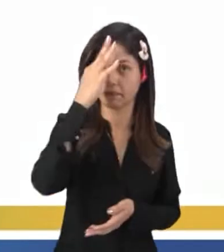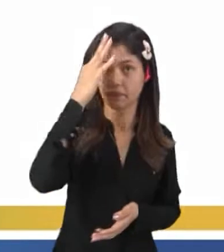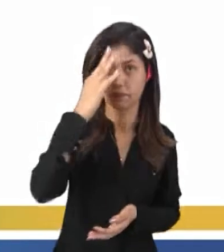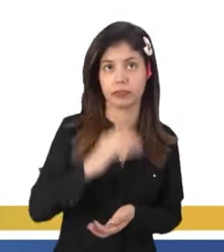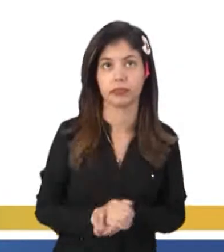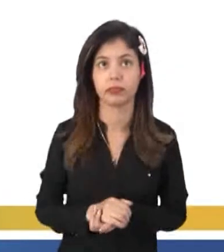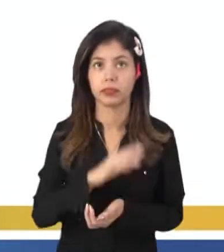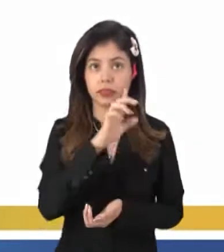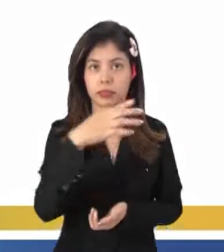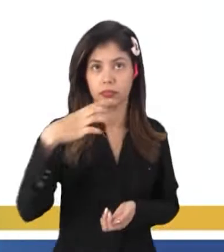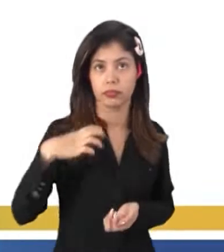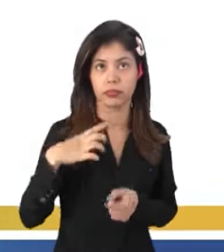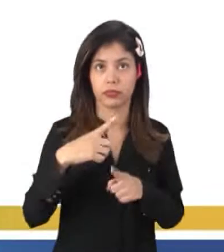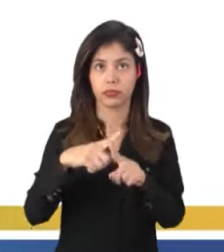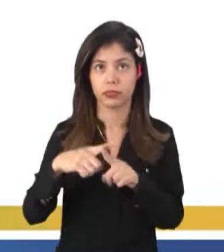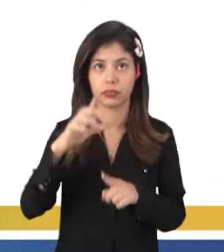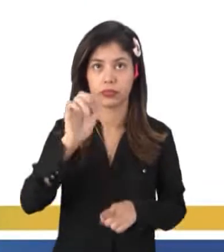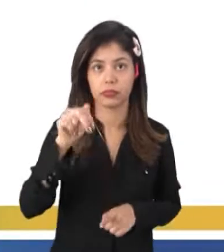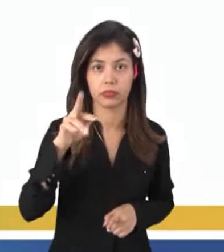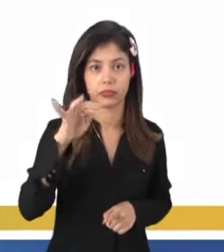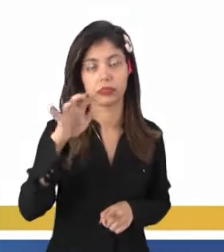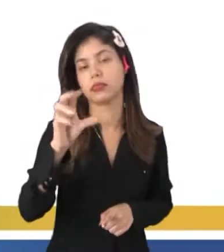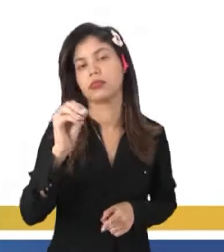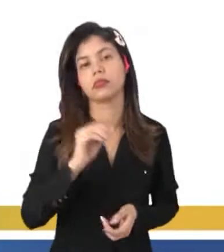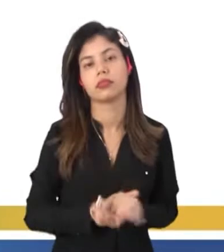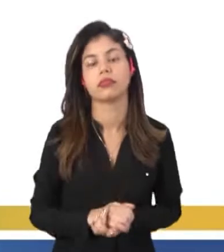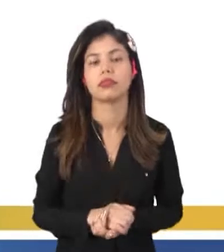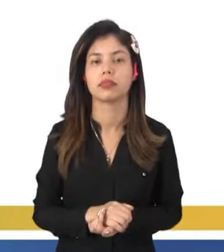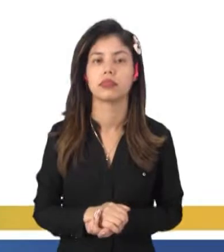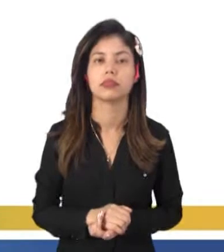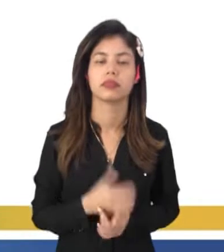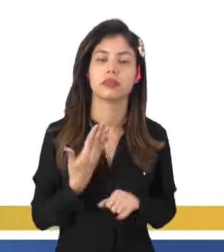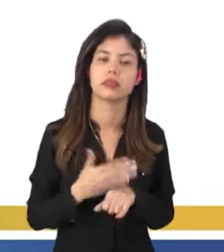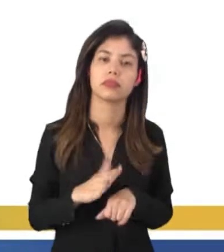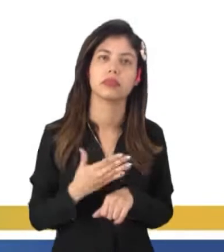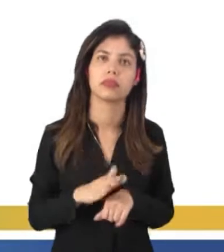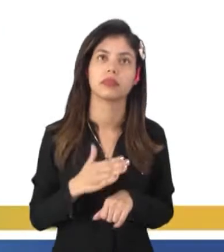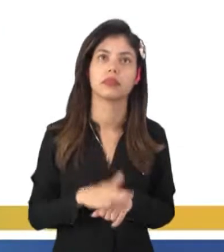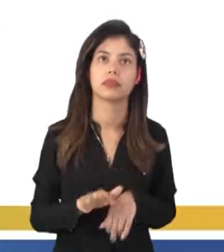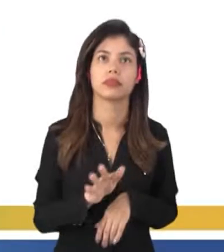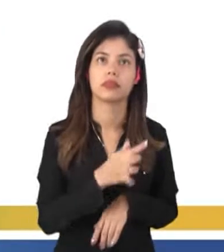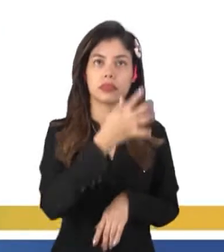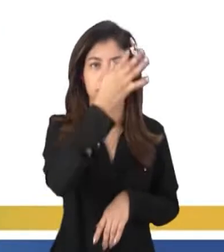que define ética versus antiético. Então, a pessoa que pratica a